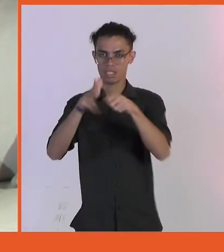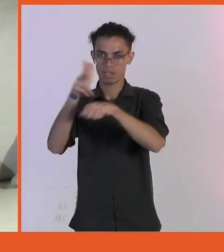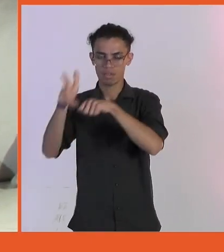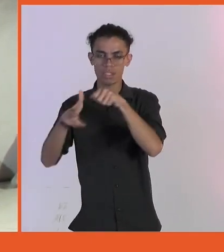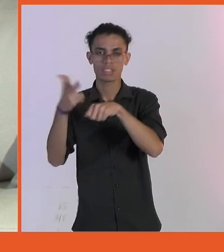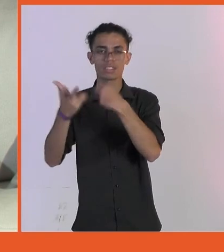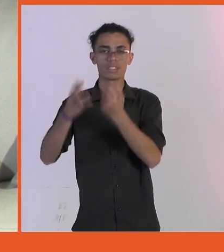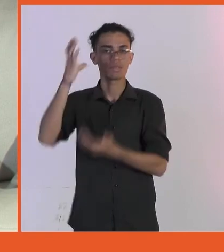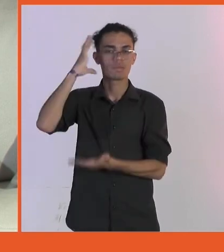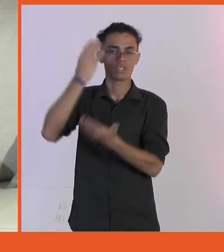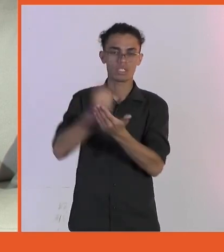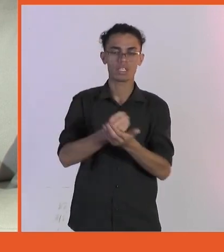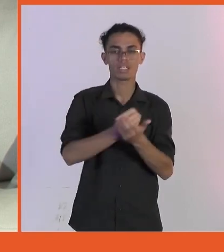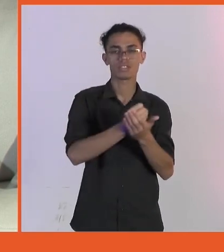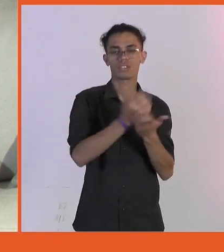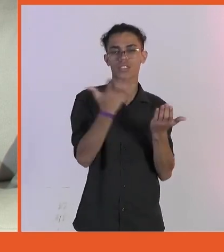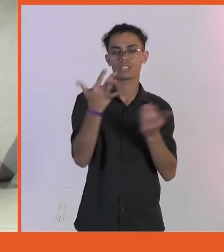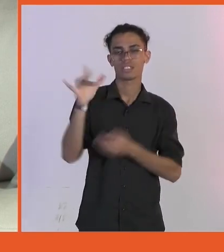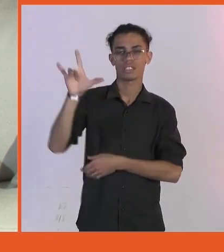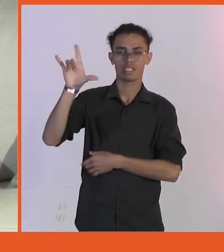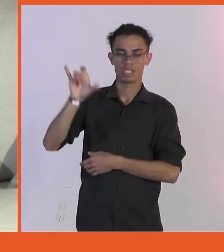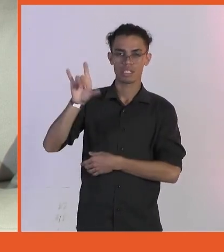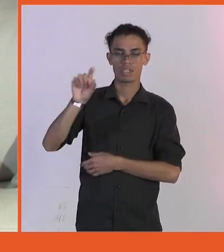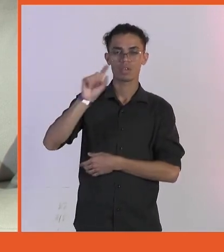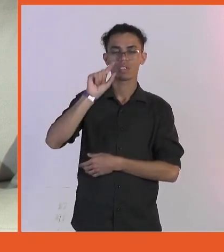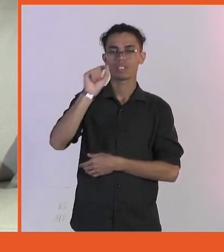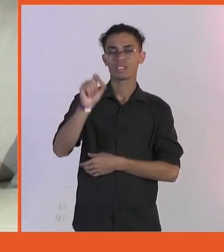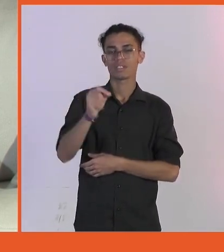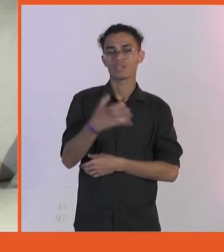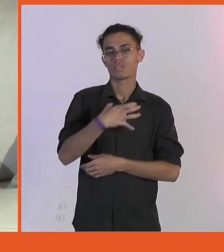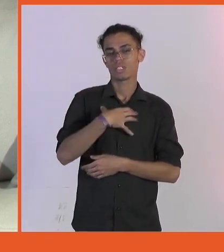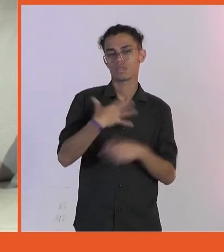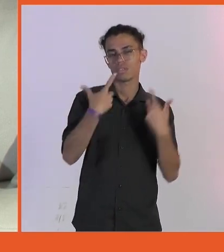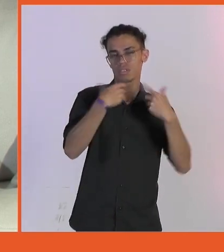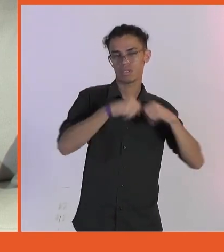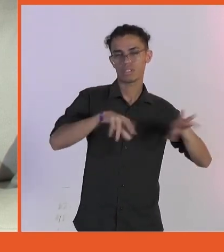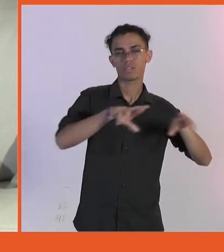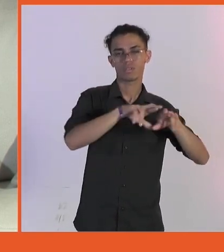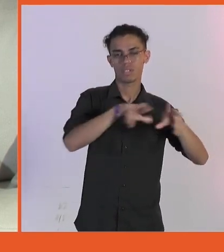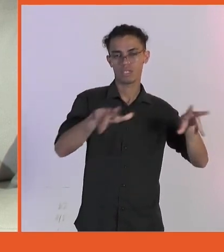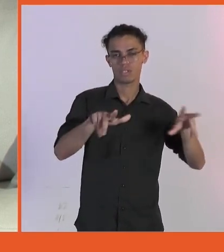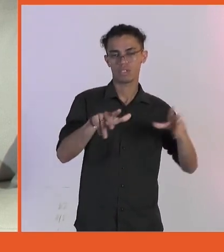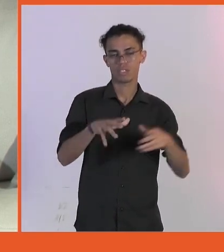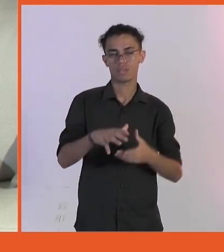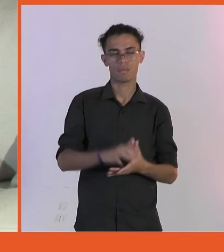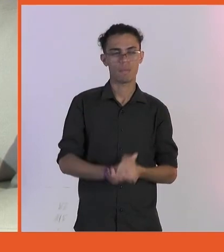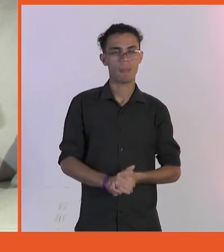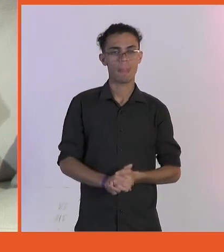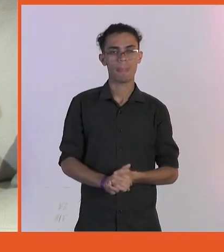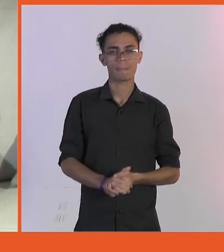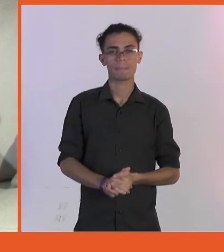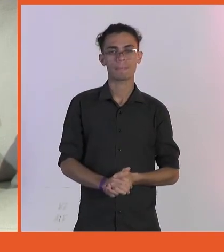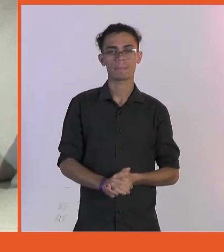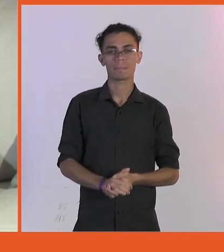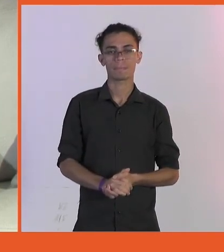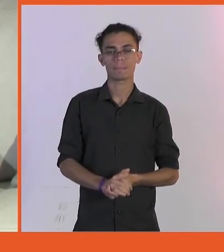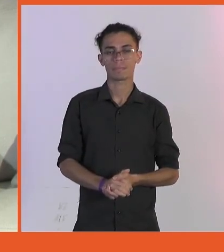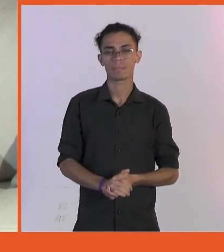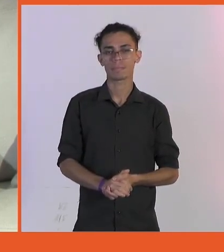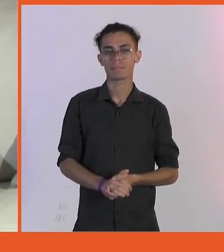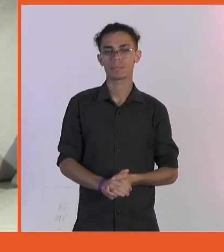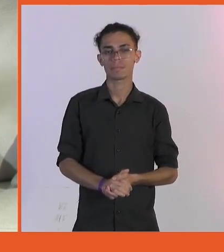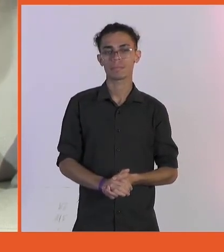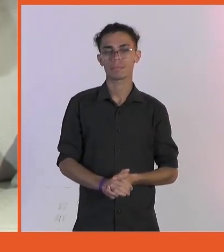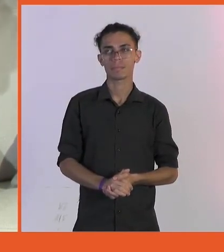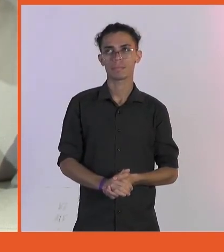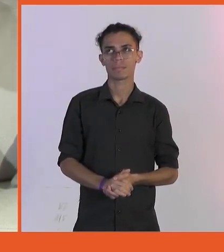podcast, Instagram, com uma linguagem diferente. Acho que pra gente funciona. E aquelas que a gente não tem tanta proximidade, a gente